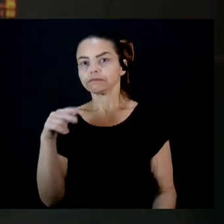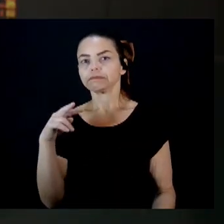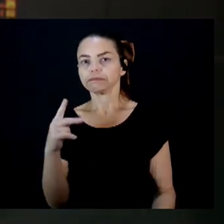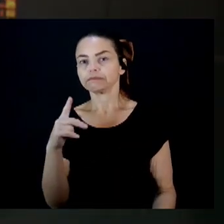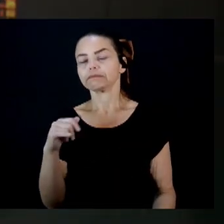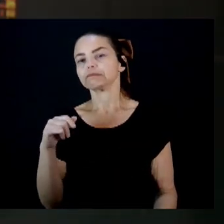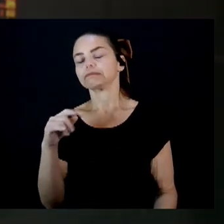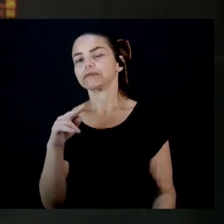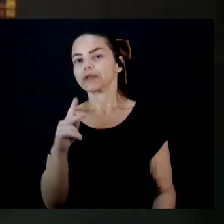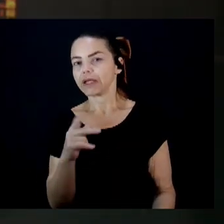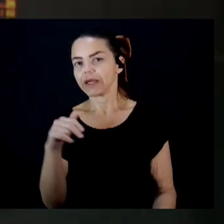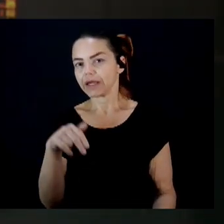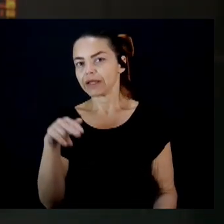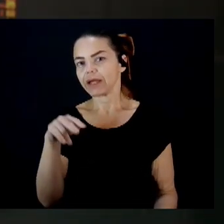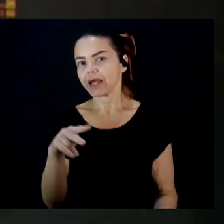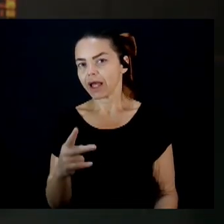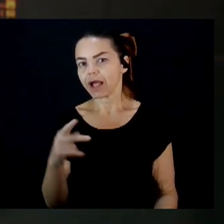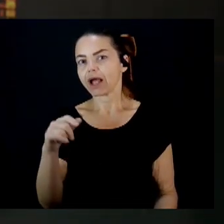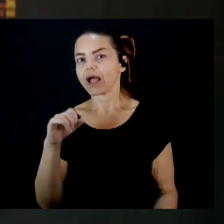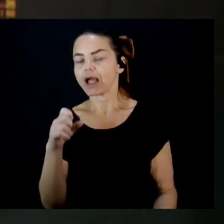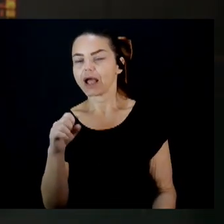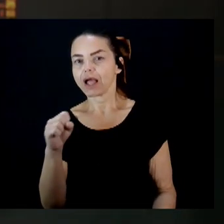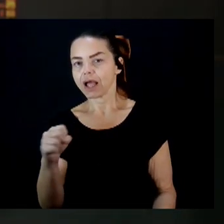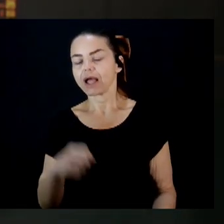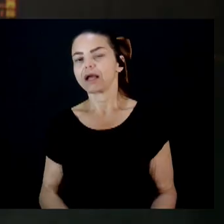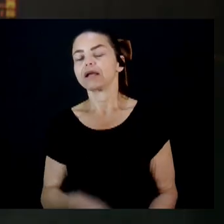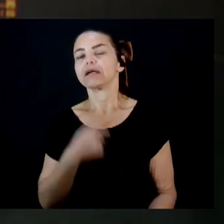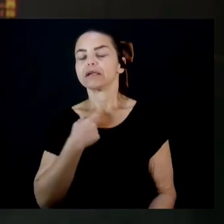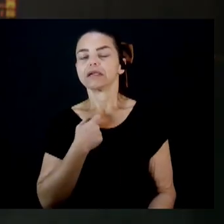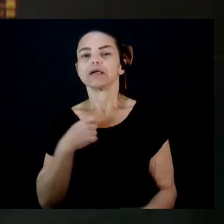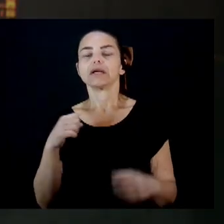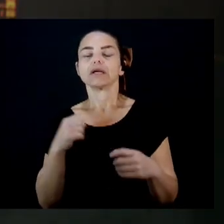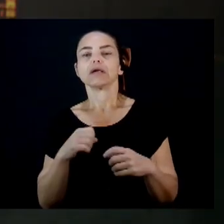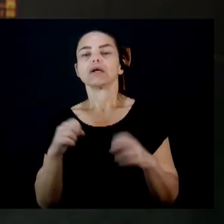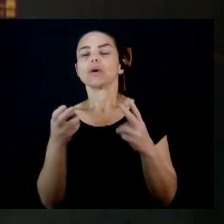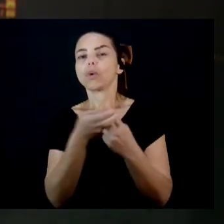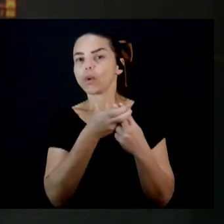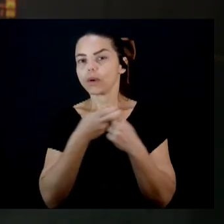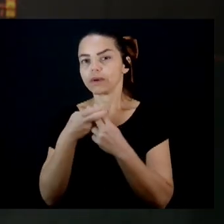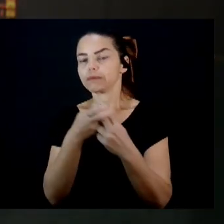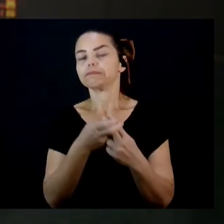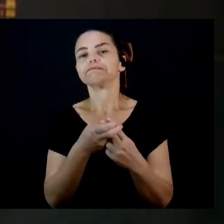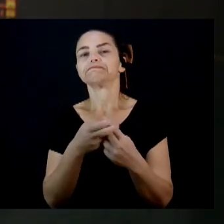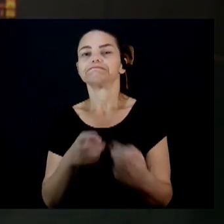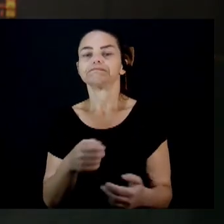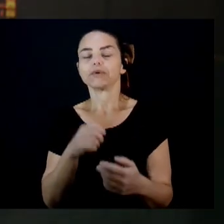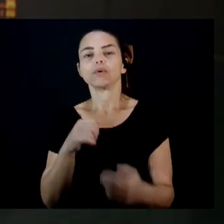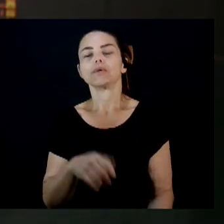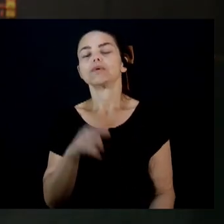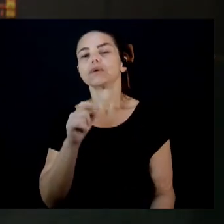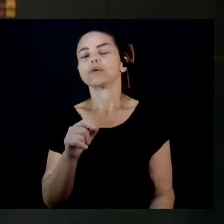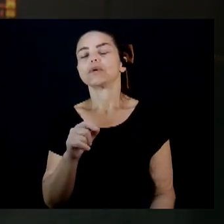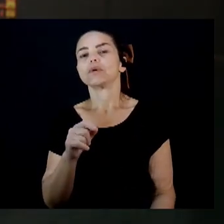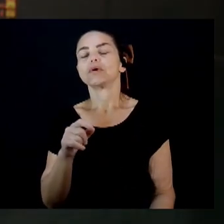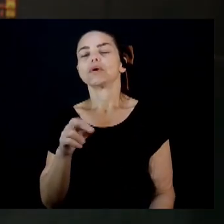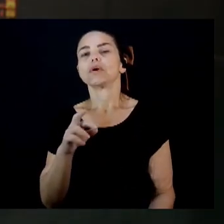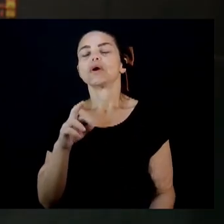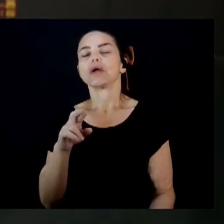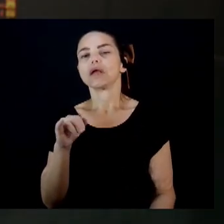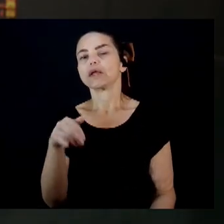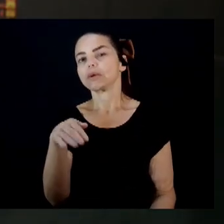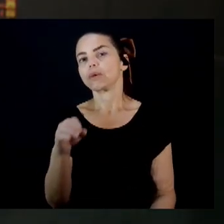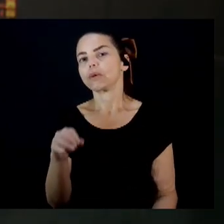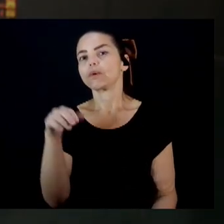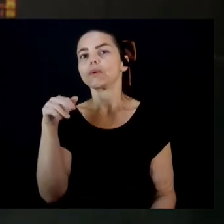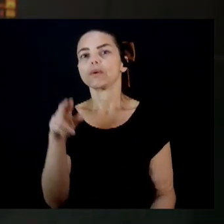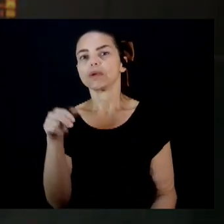Health Service, o sistema de saúde pública do Reino Unido, o problema afeta até 1 em cada 5